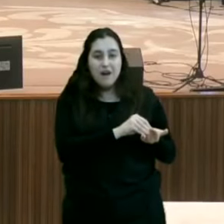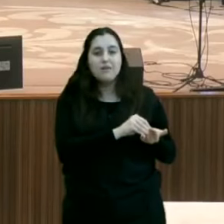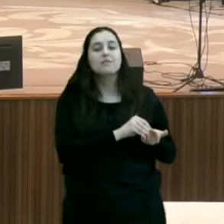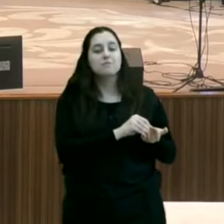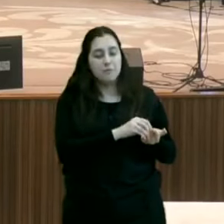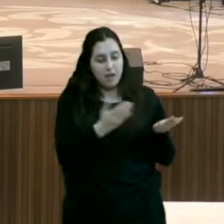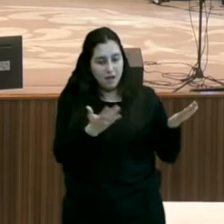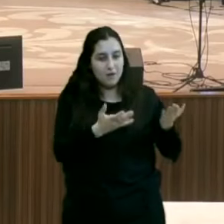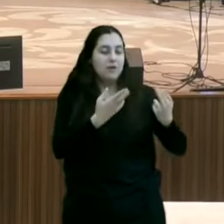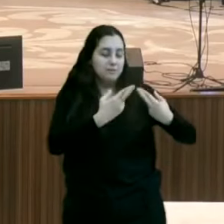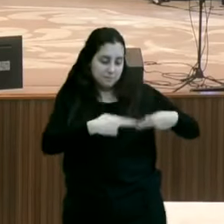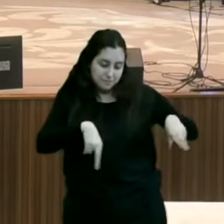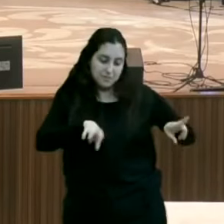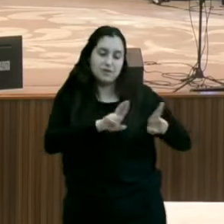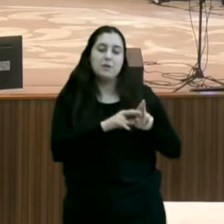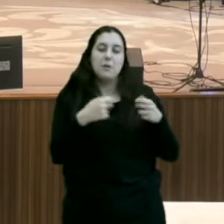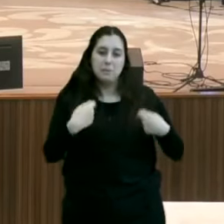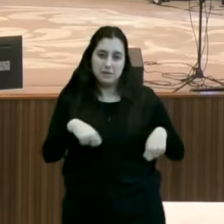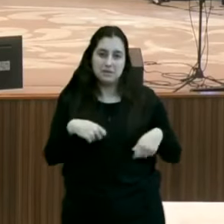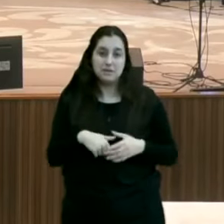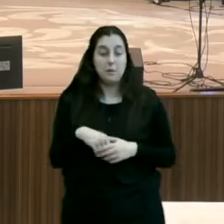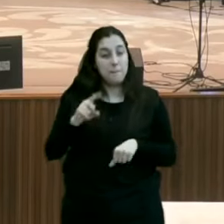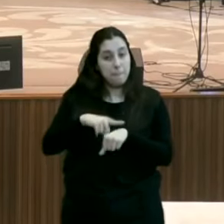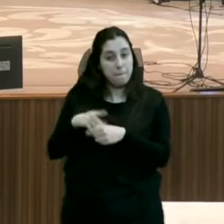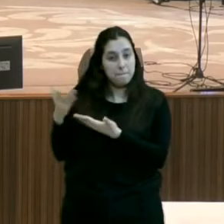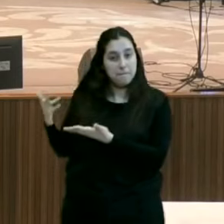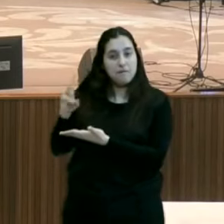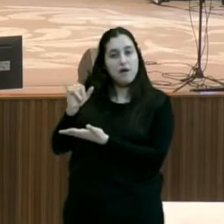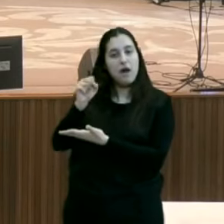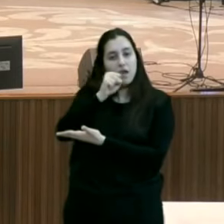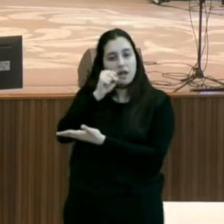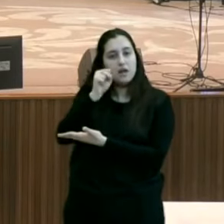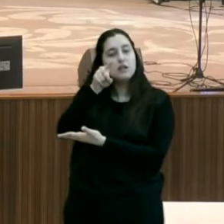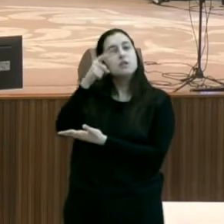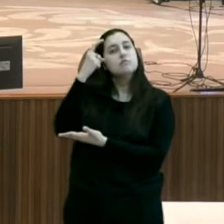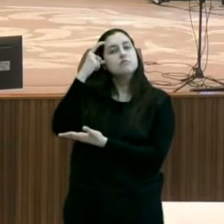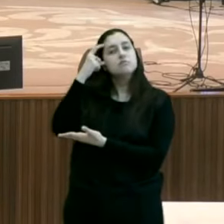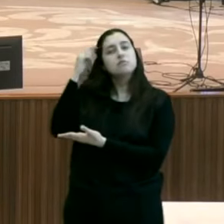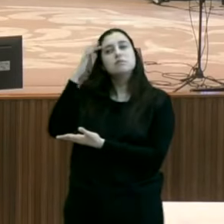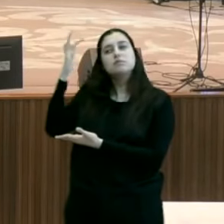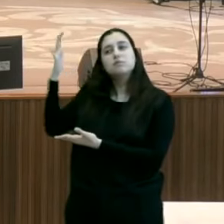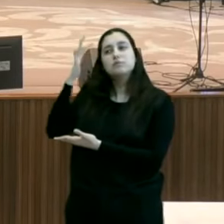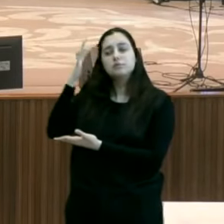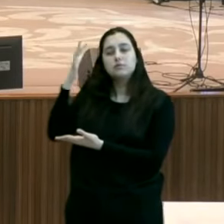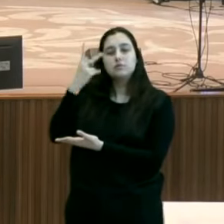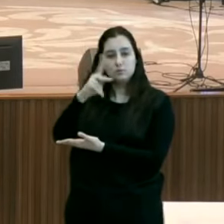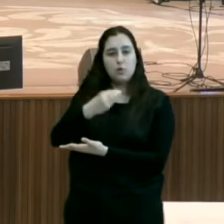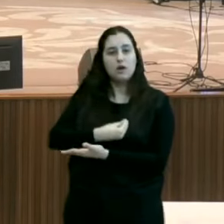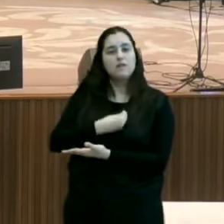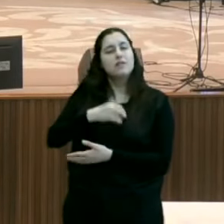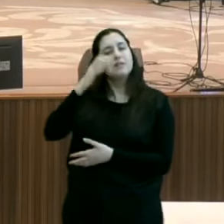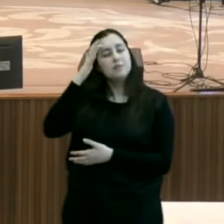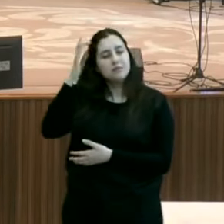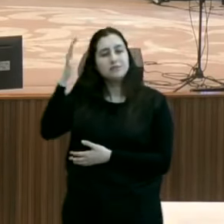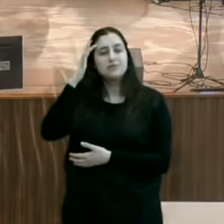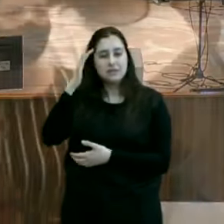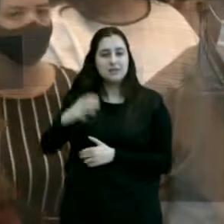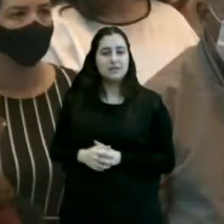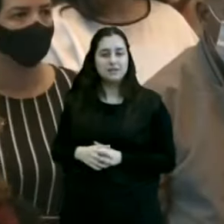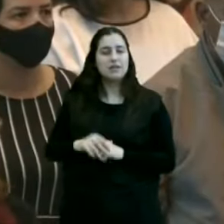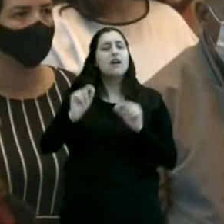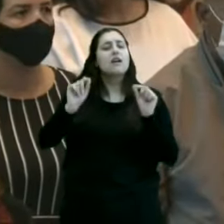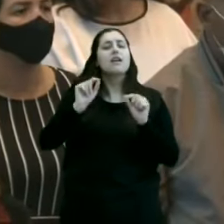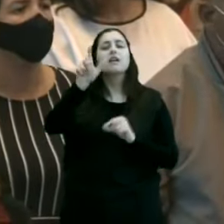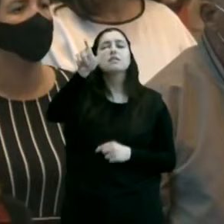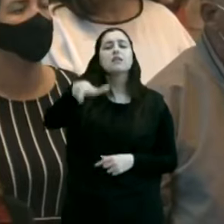chama. Enquanto ela canta, vá pensando aí no seu lugar. Vai pensando no seu lugar. Quem é